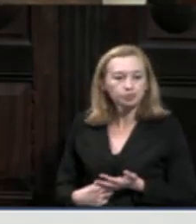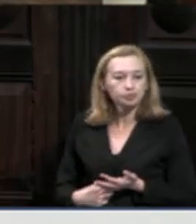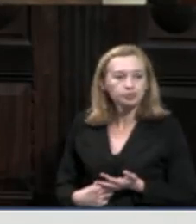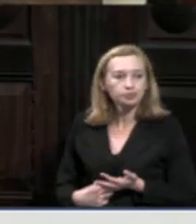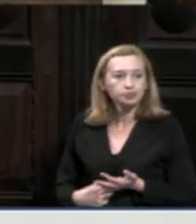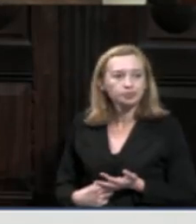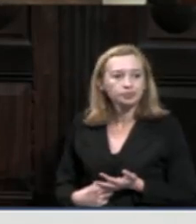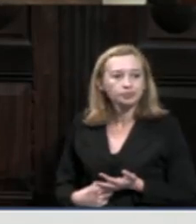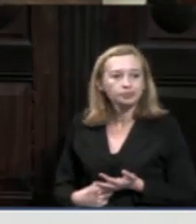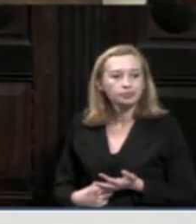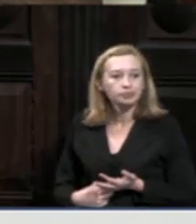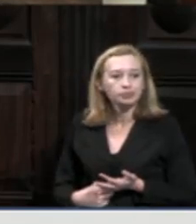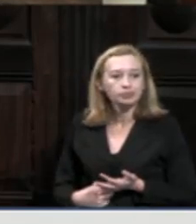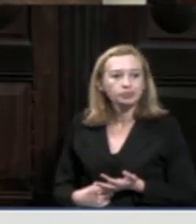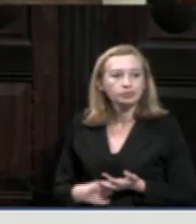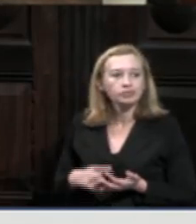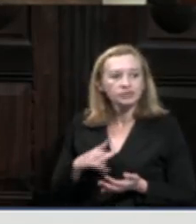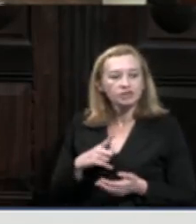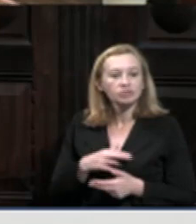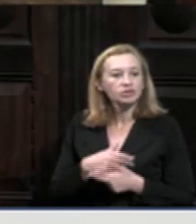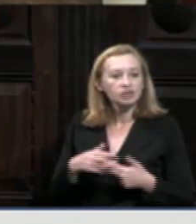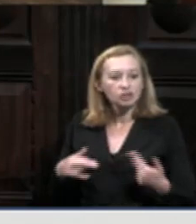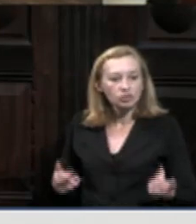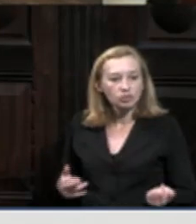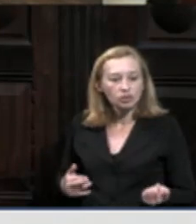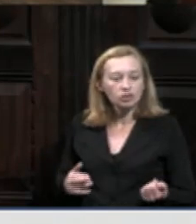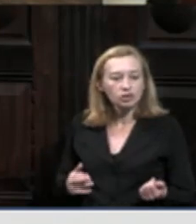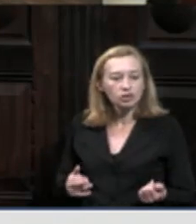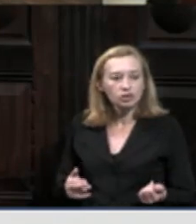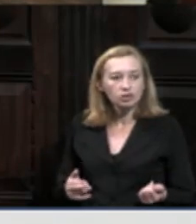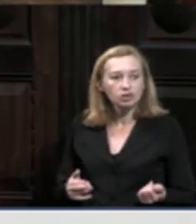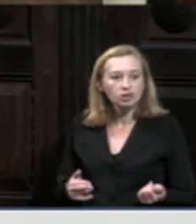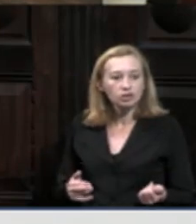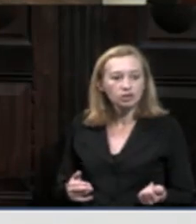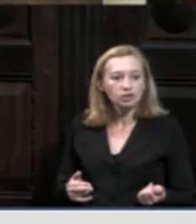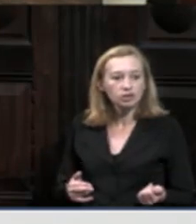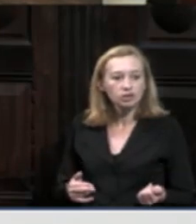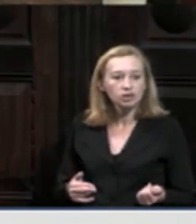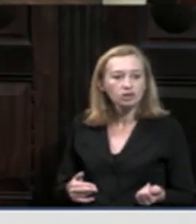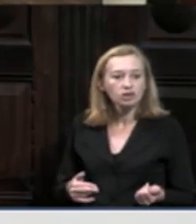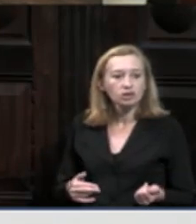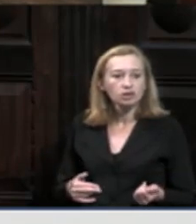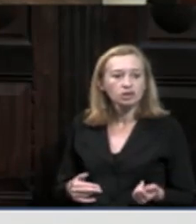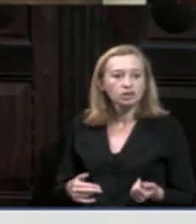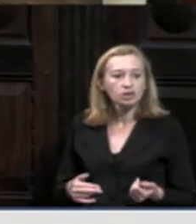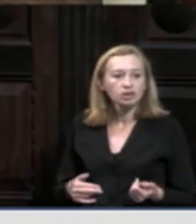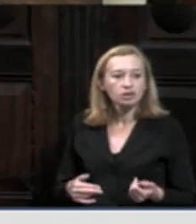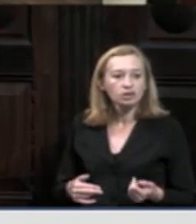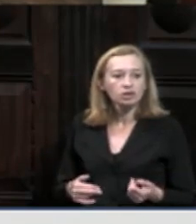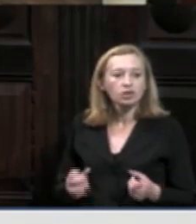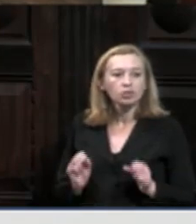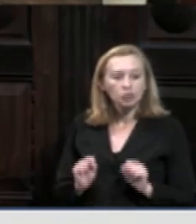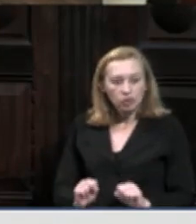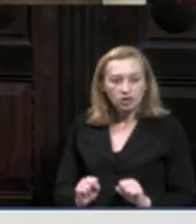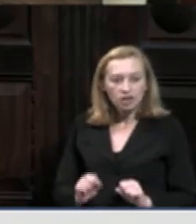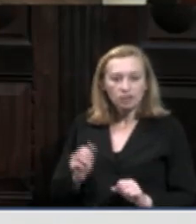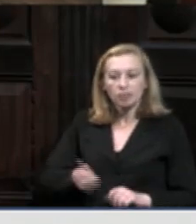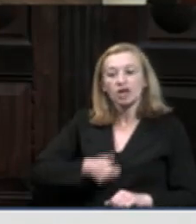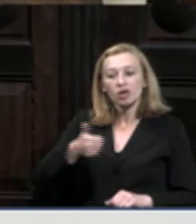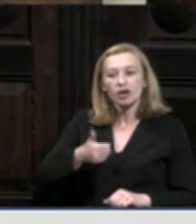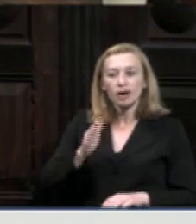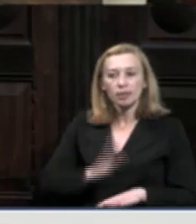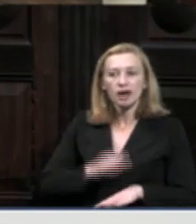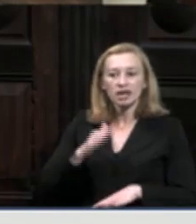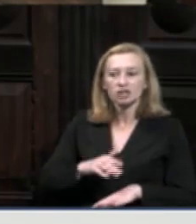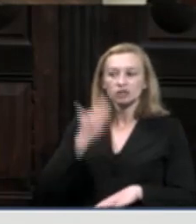a gente não tem muitas possibilidades que não tentar avançar num novo entendimento. E o entendimento